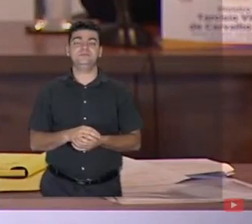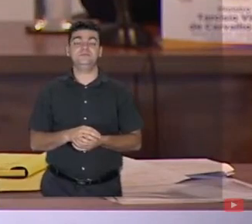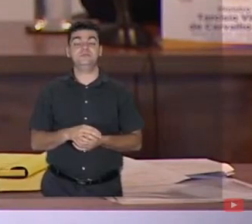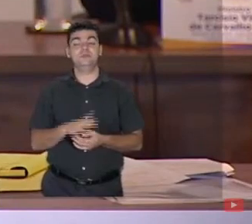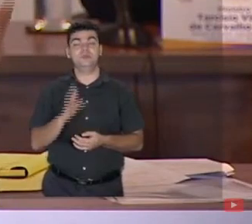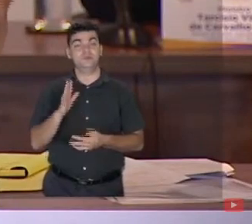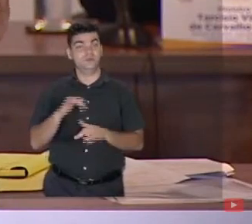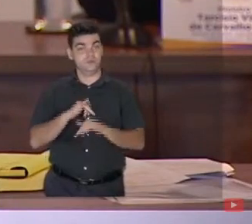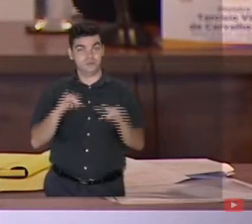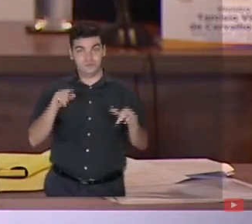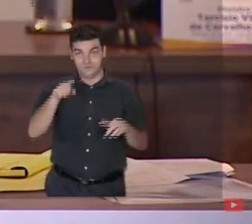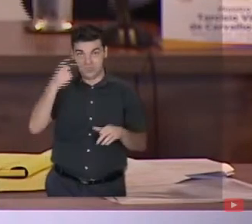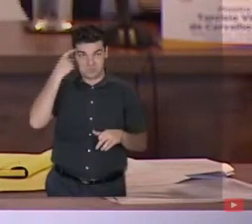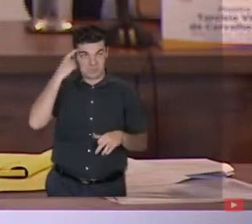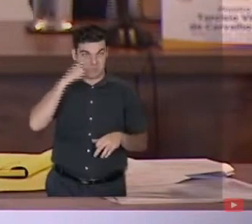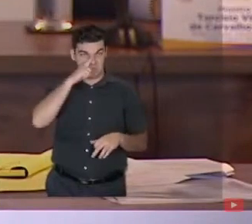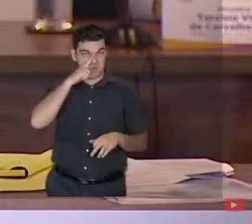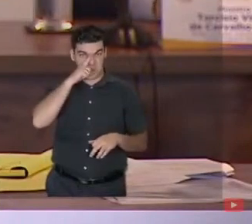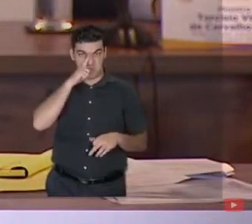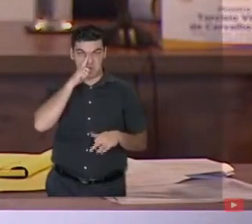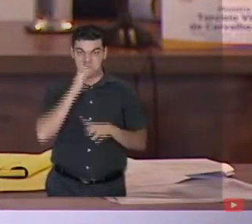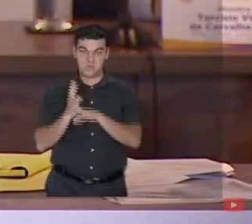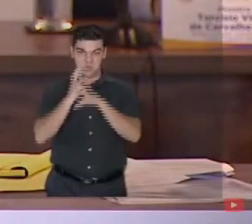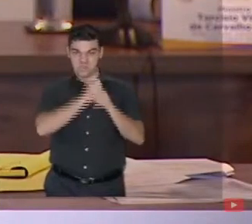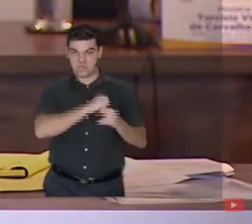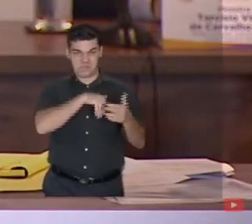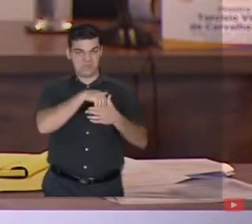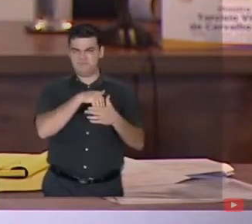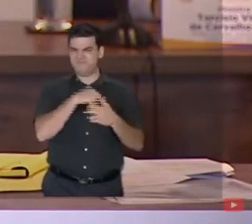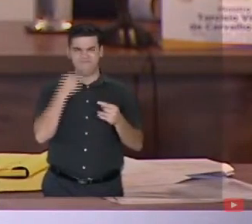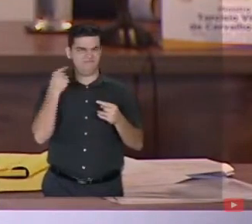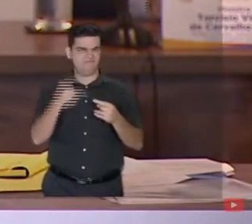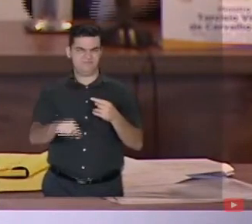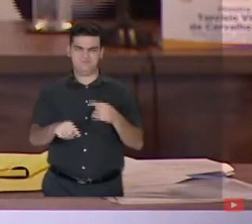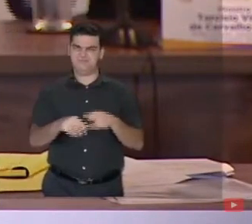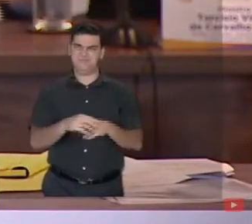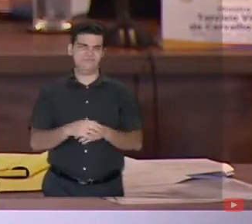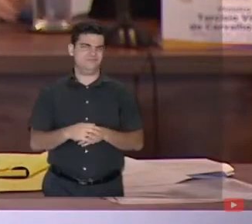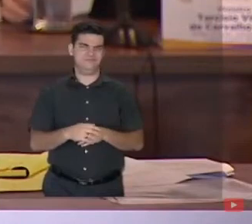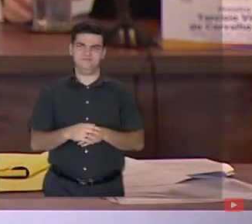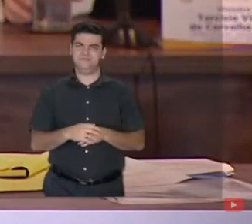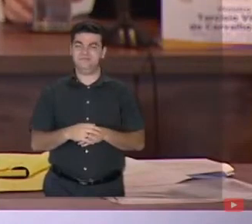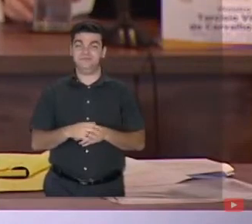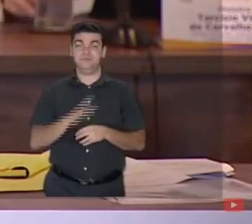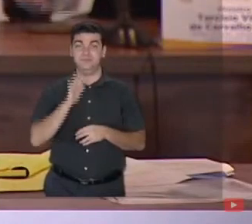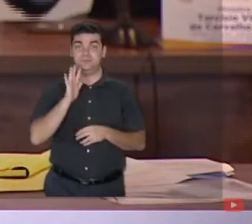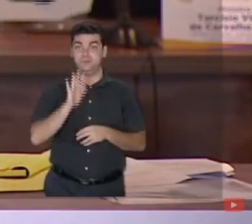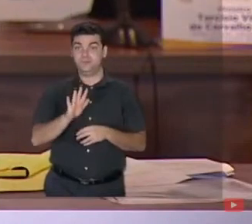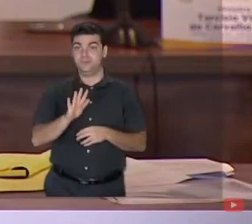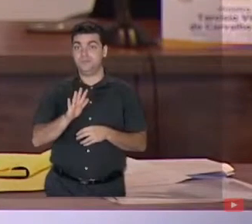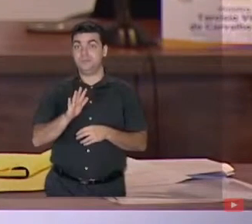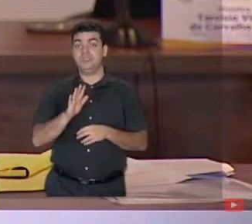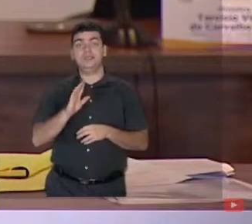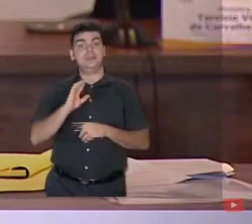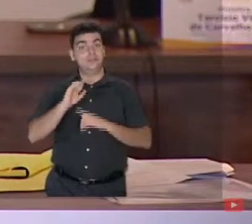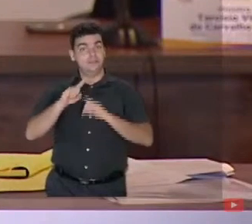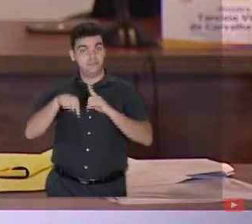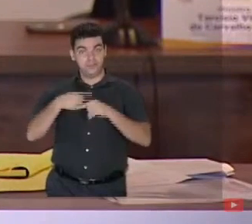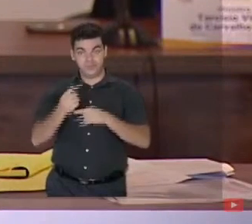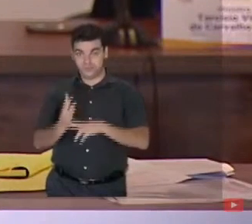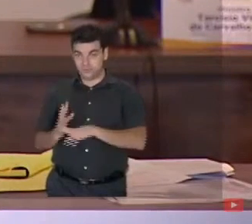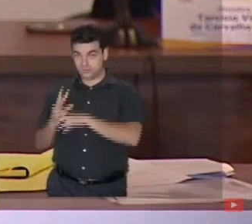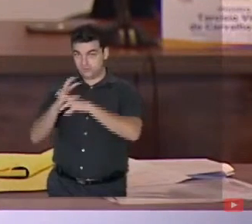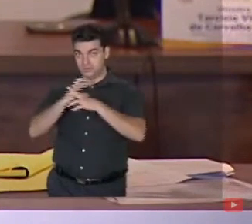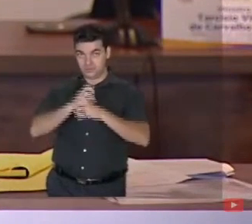não há nenhum risco de se afetar a totalização. Sempre lembrando que quando se concluir a